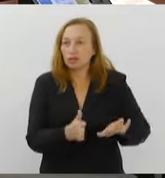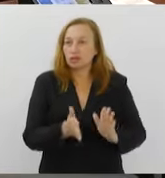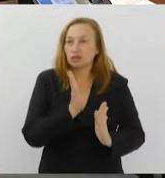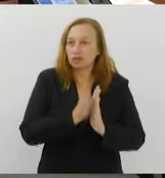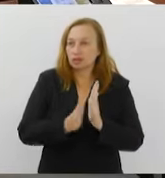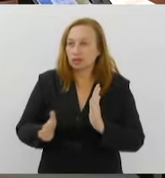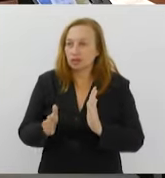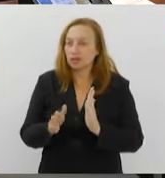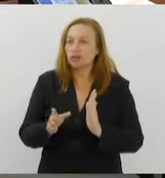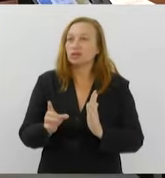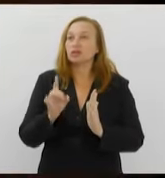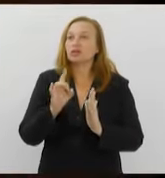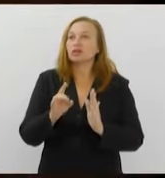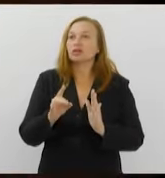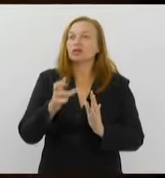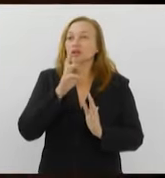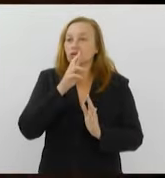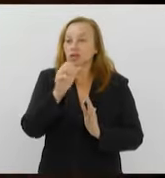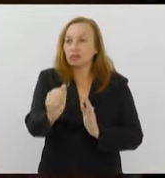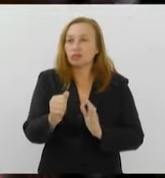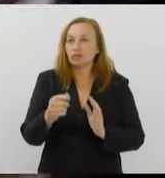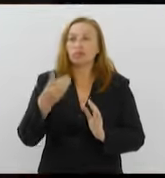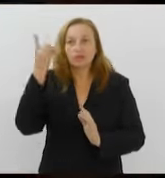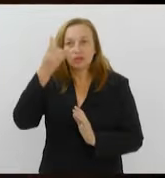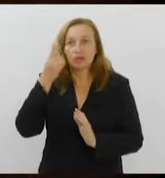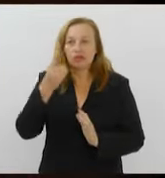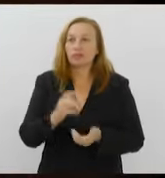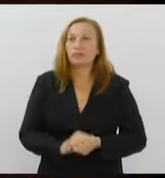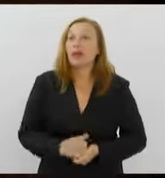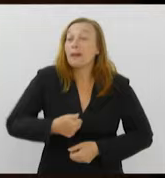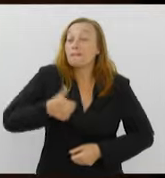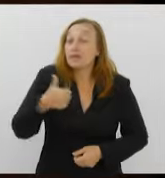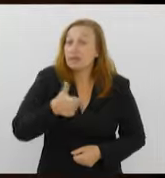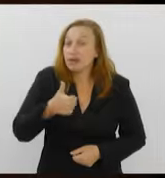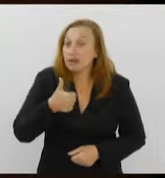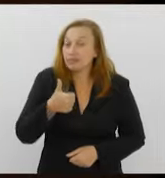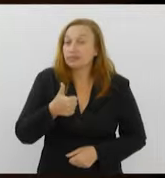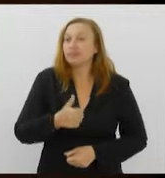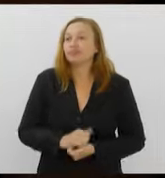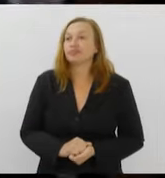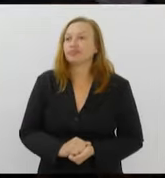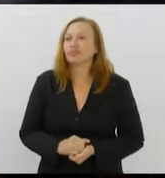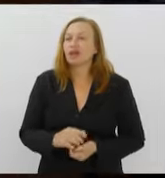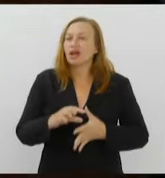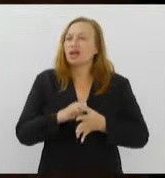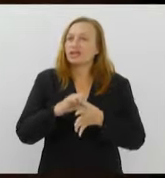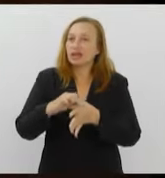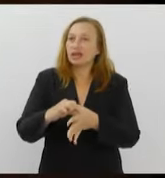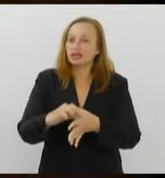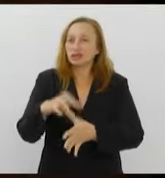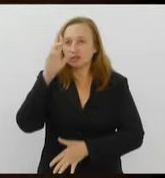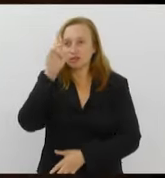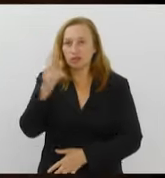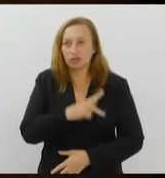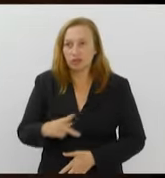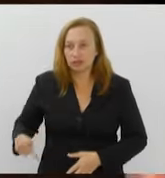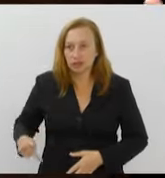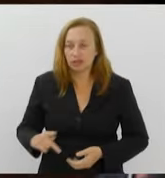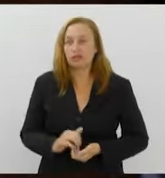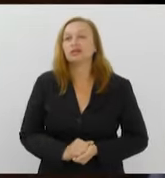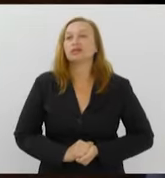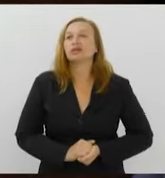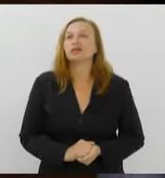breve, Bonito, só para esclarecer e não pairar dúvidas. Em primeiro lugar, destacar a liderança de Vossa Excelência, presidente,